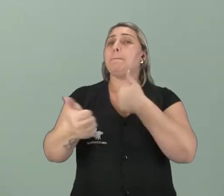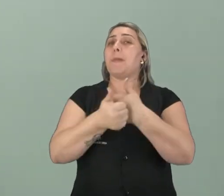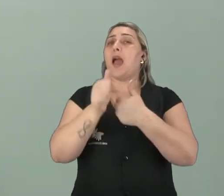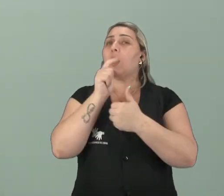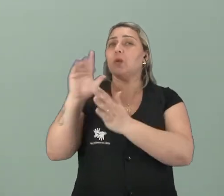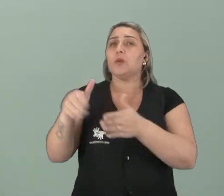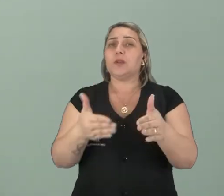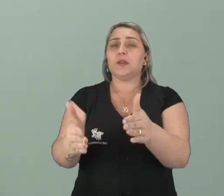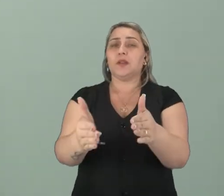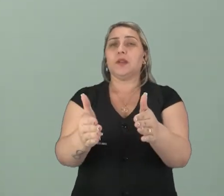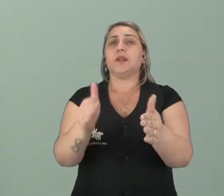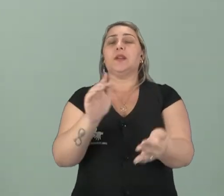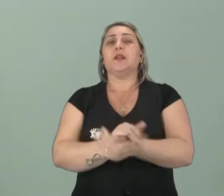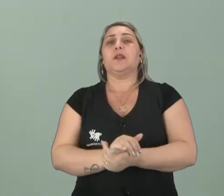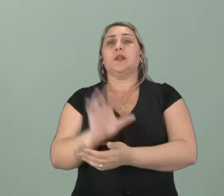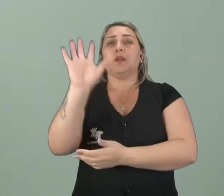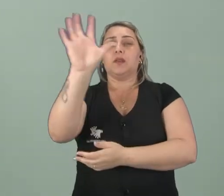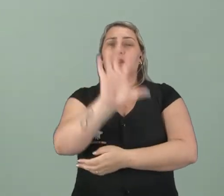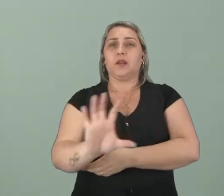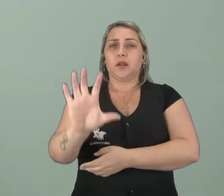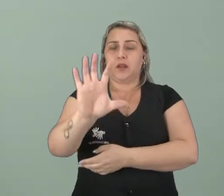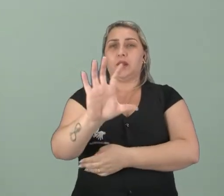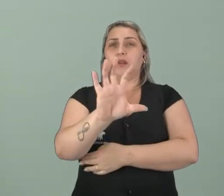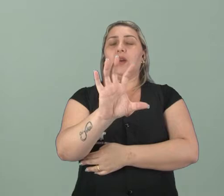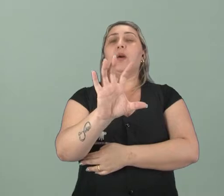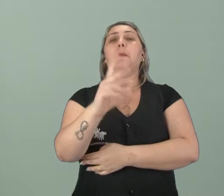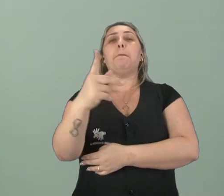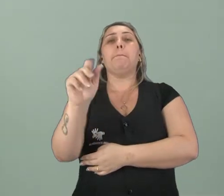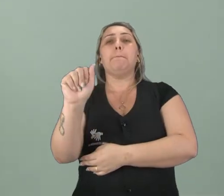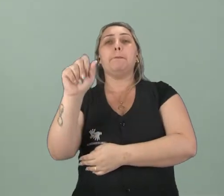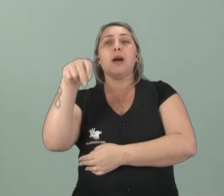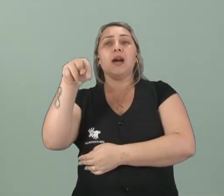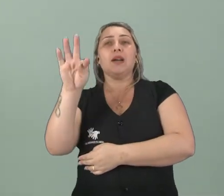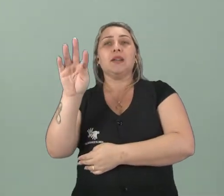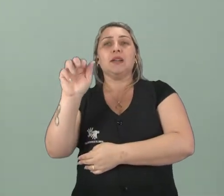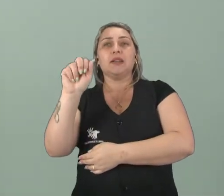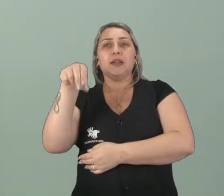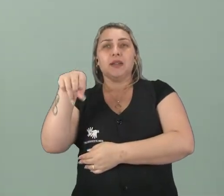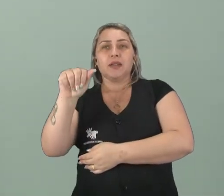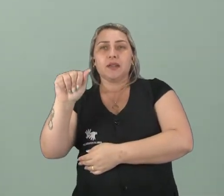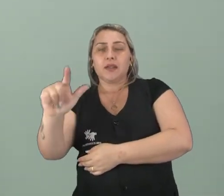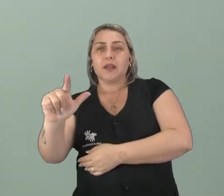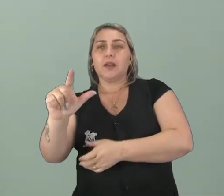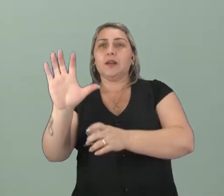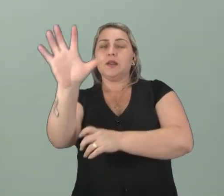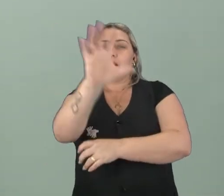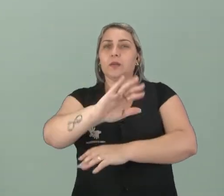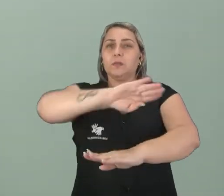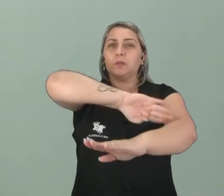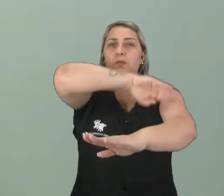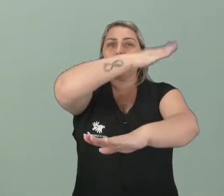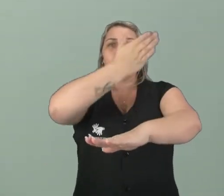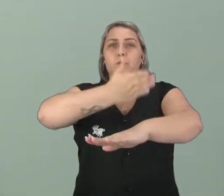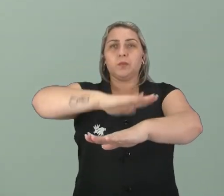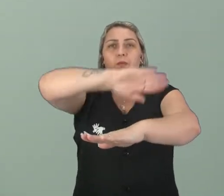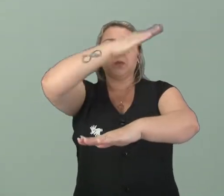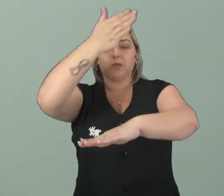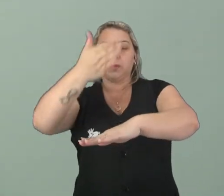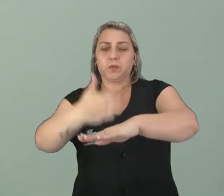rios, as regiões mais pantanosas, as áreas íngremes, ou seja, as áreas montanhosas,